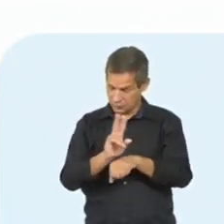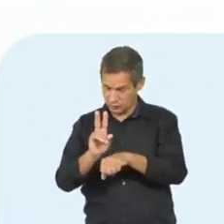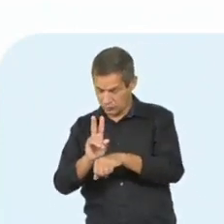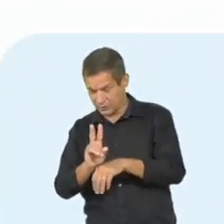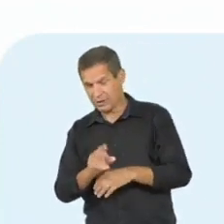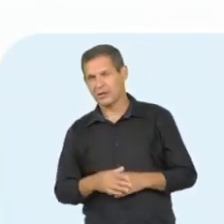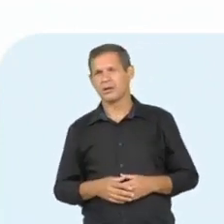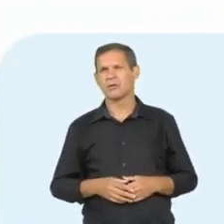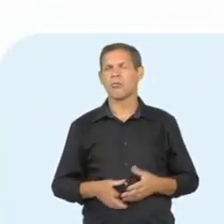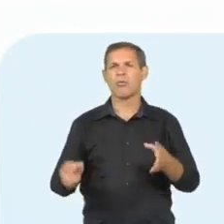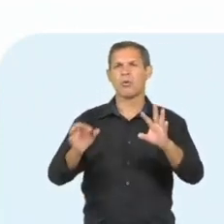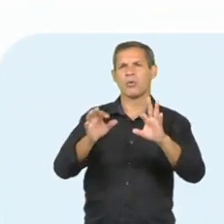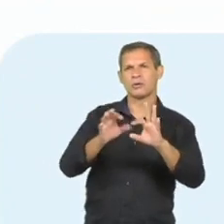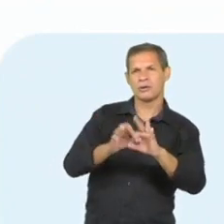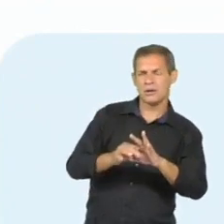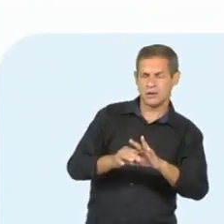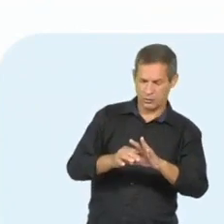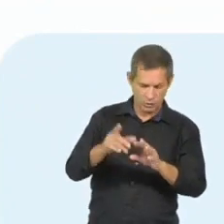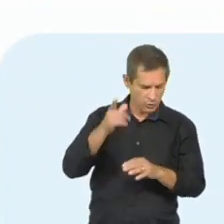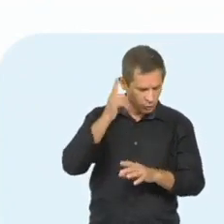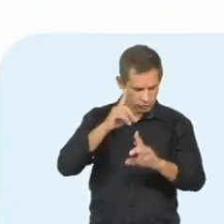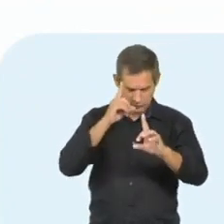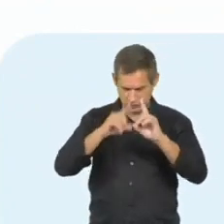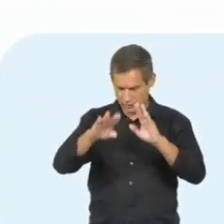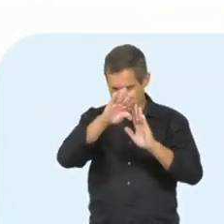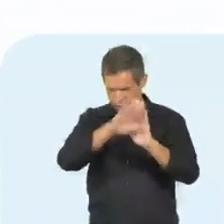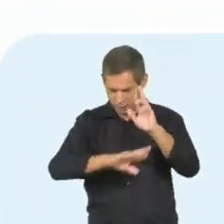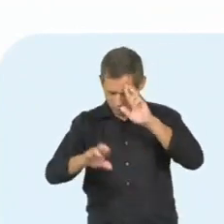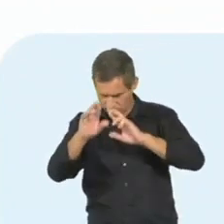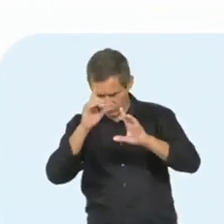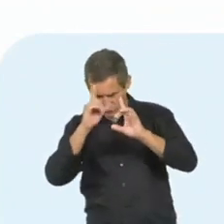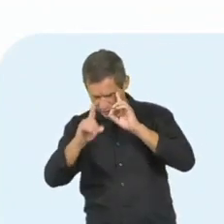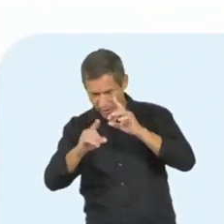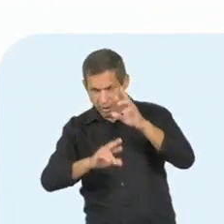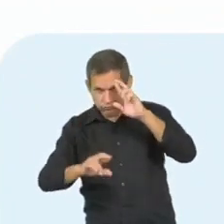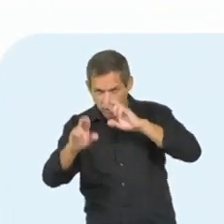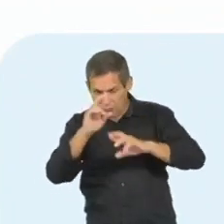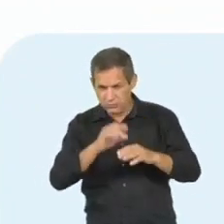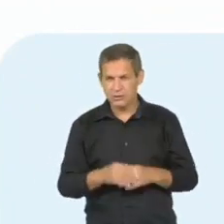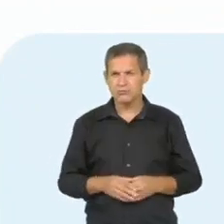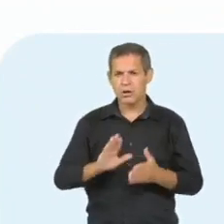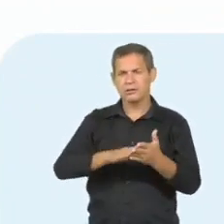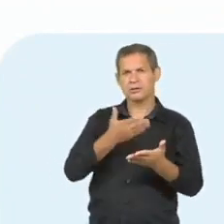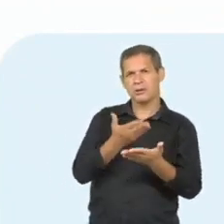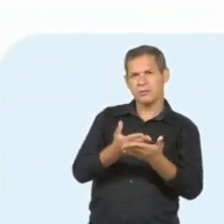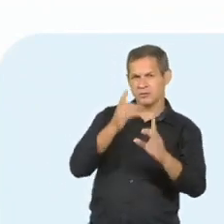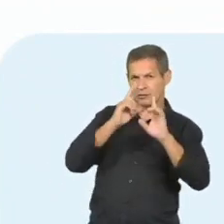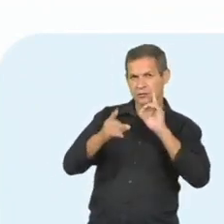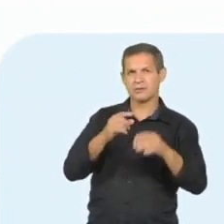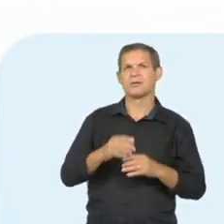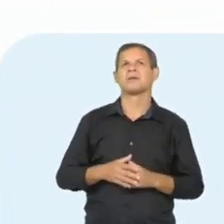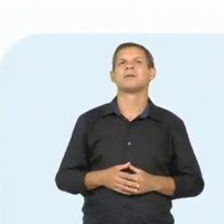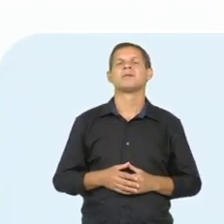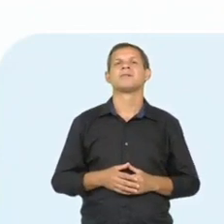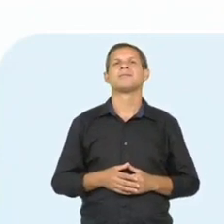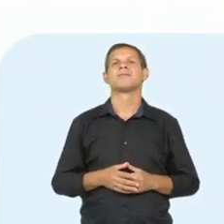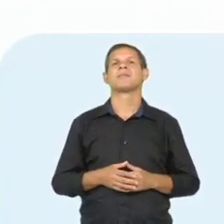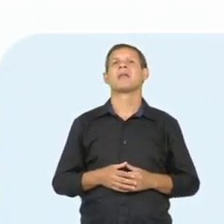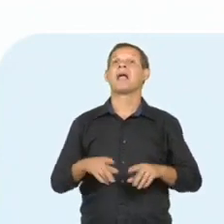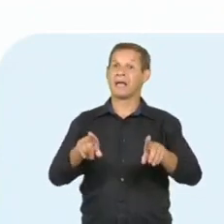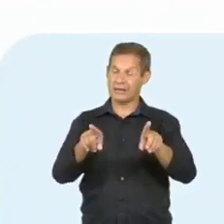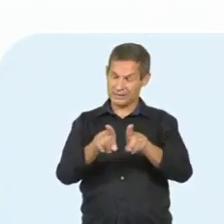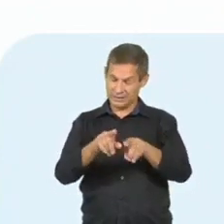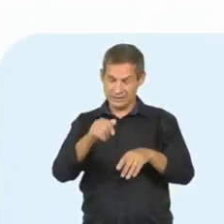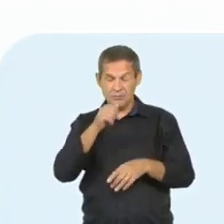vão envolver a coleta, processamento de dados, análise e interpretação de dados,